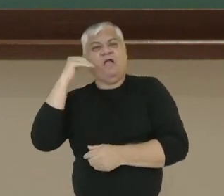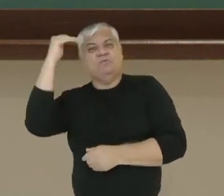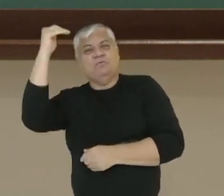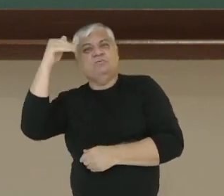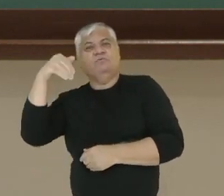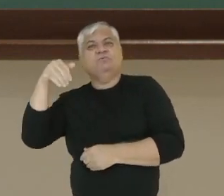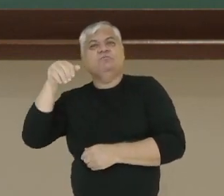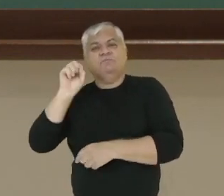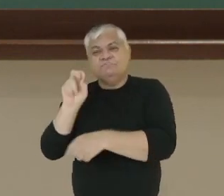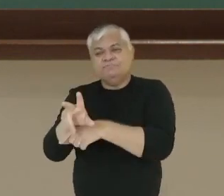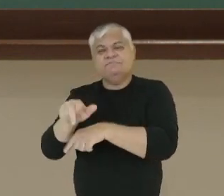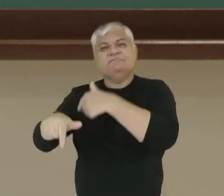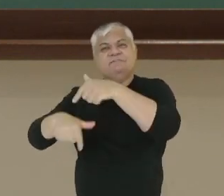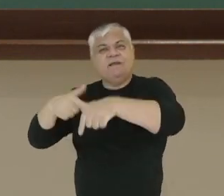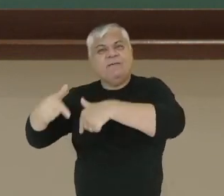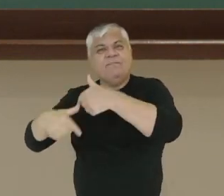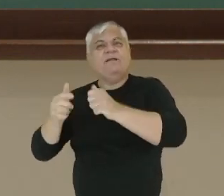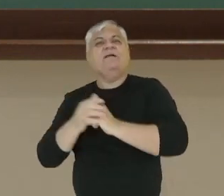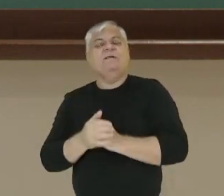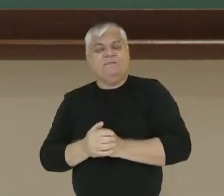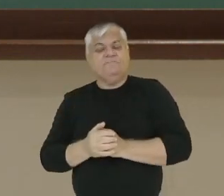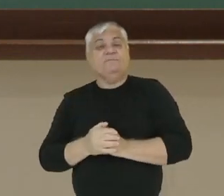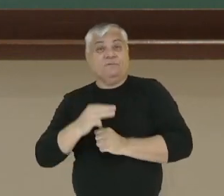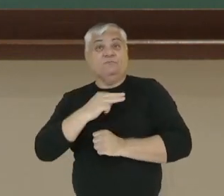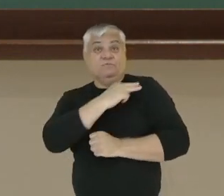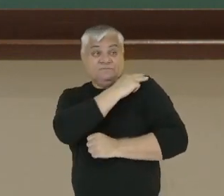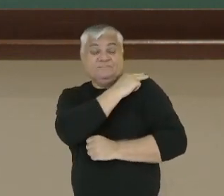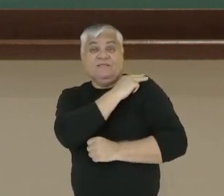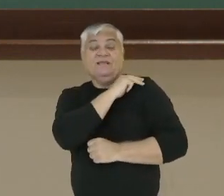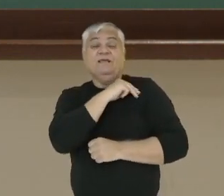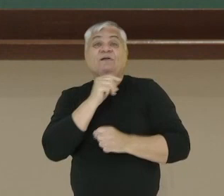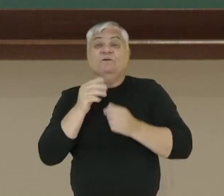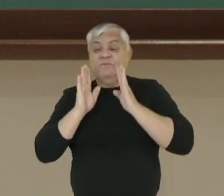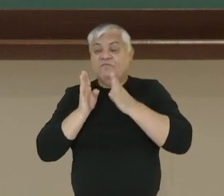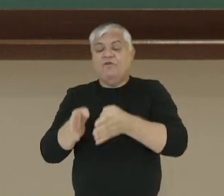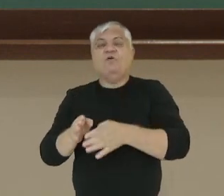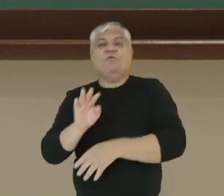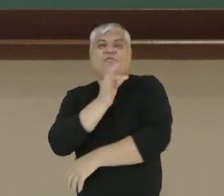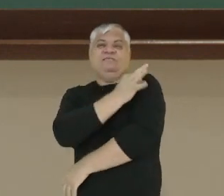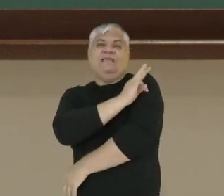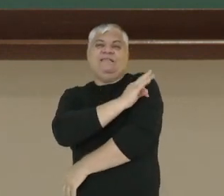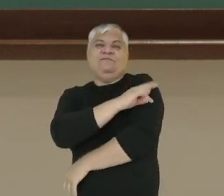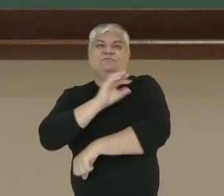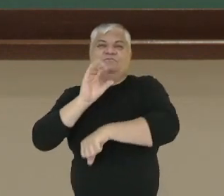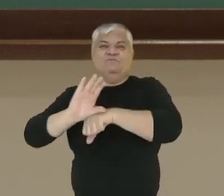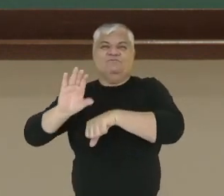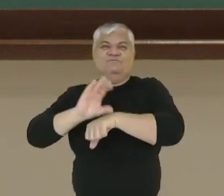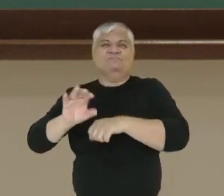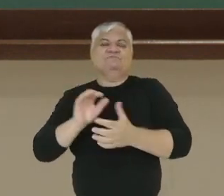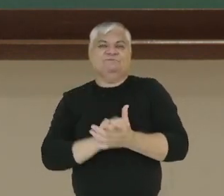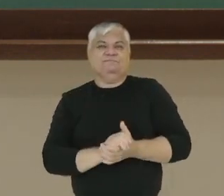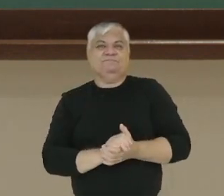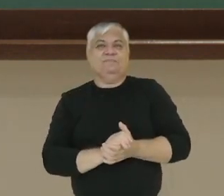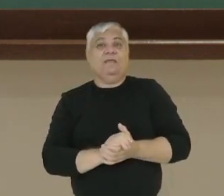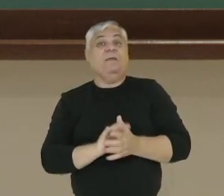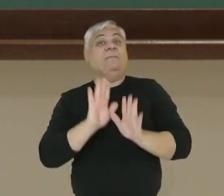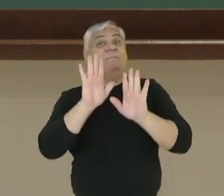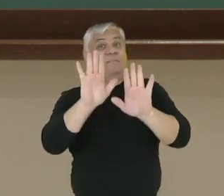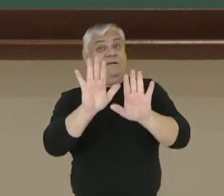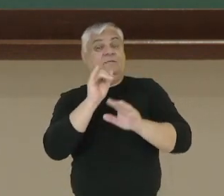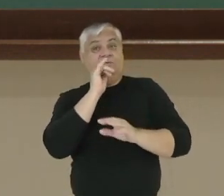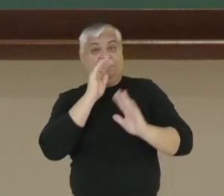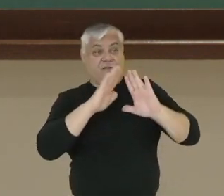do trabalho, com um ensino mais técnico voltado para a qualificação profissional. O que não quer dizer